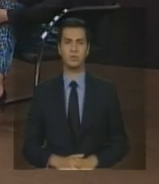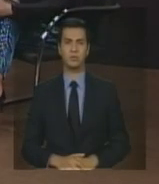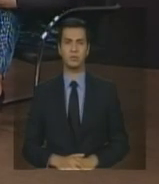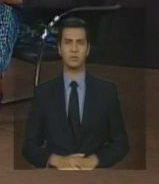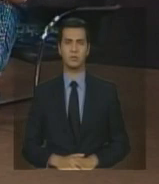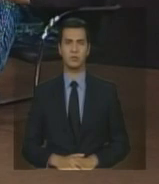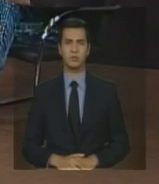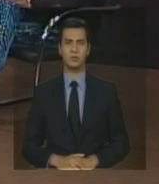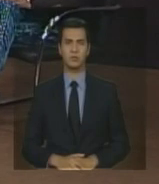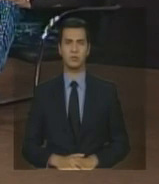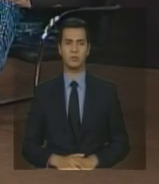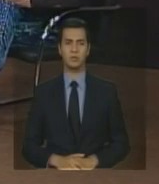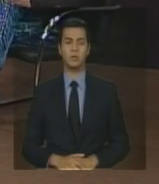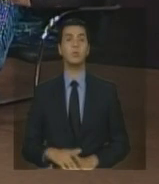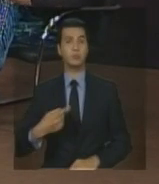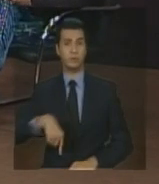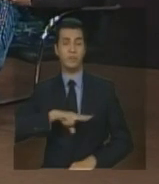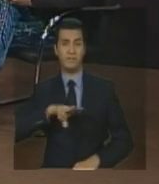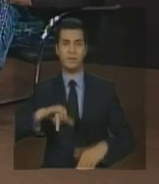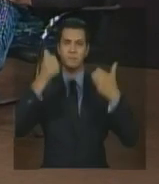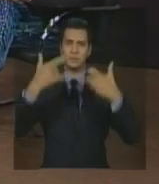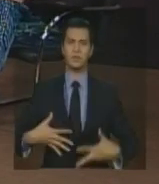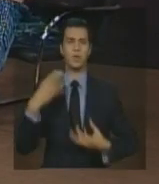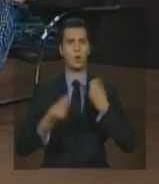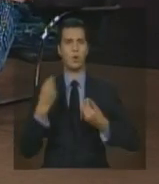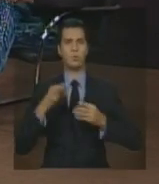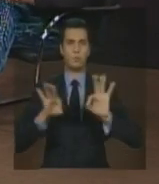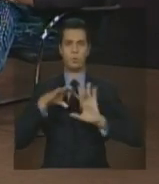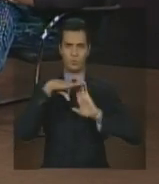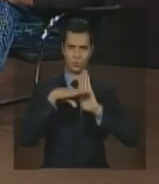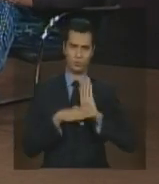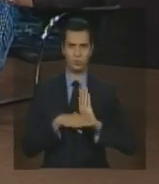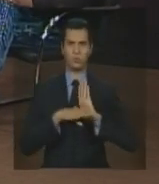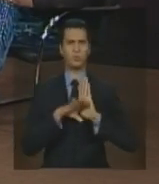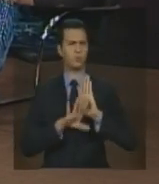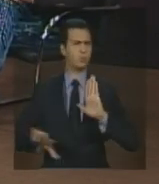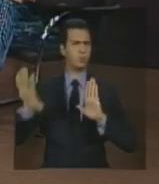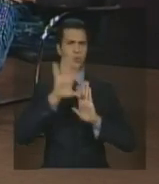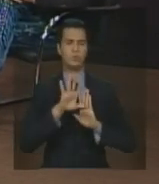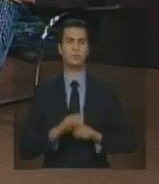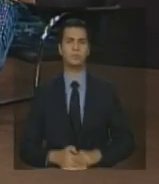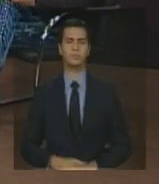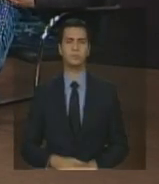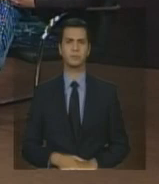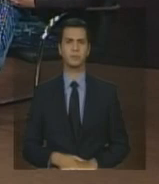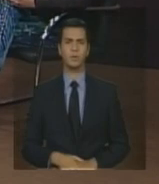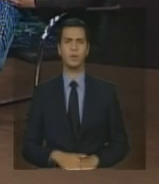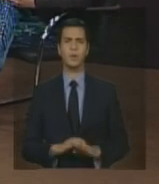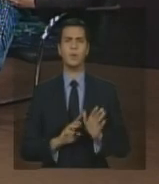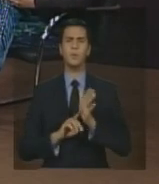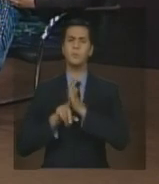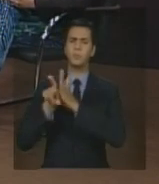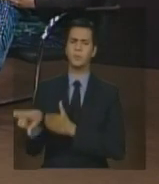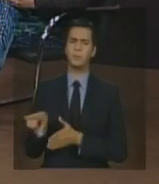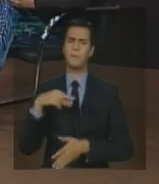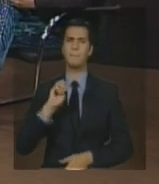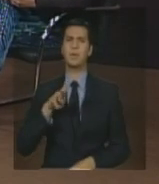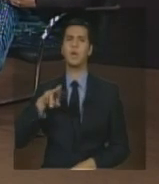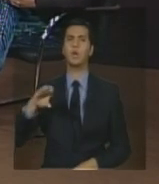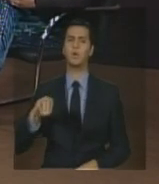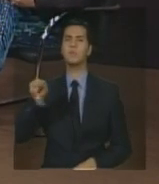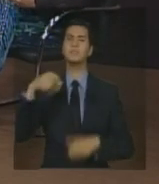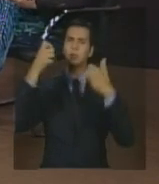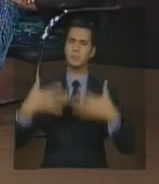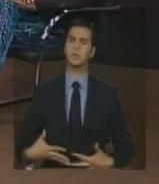isso é uma grande ação. Mário, eu gostaria também que você comentasse isso dos avanços e também do trabalho de vocês